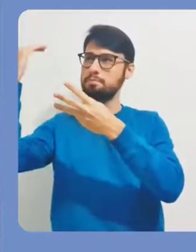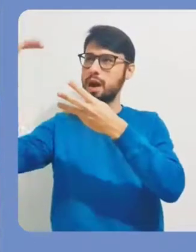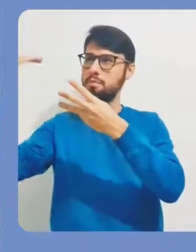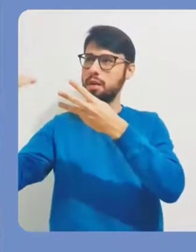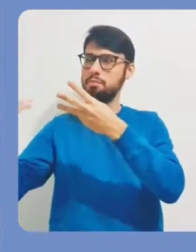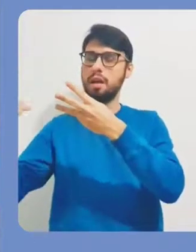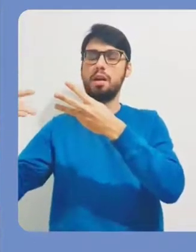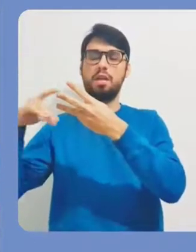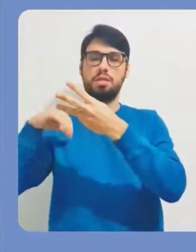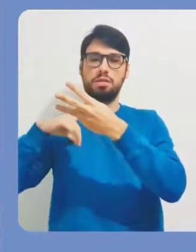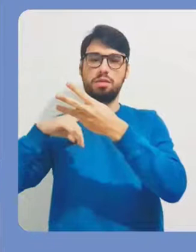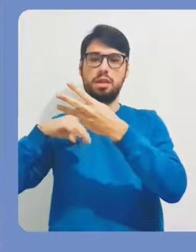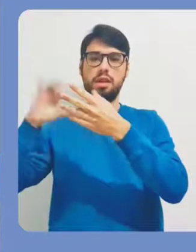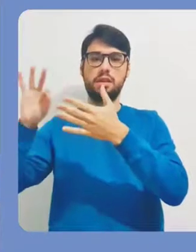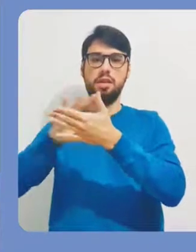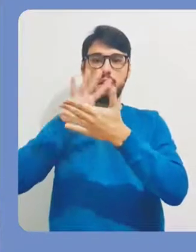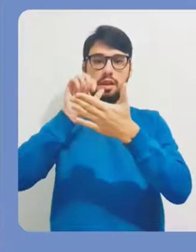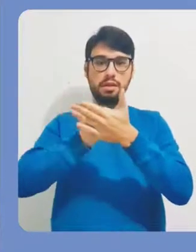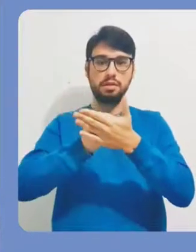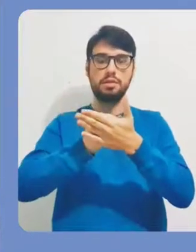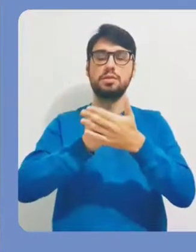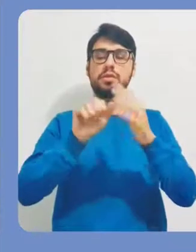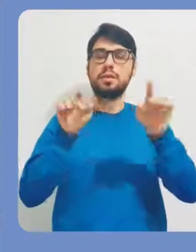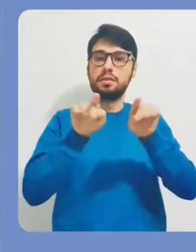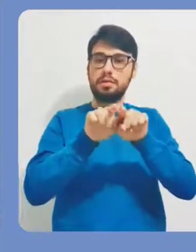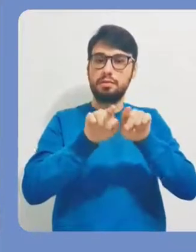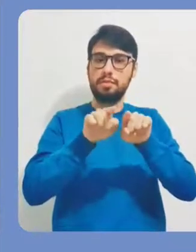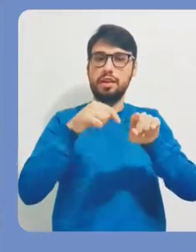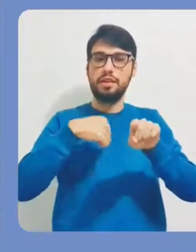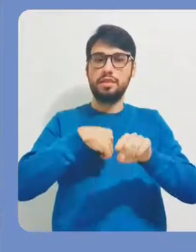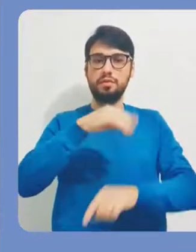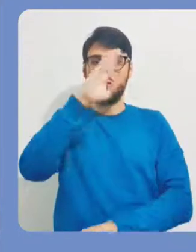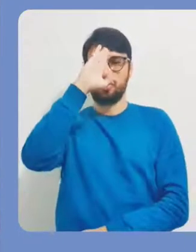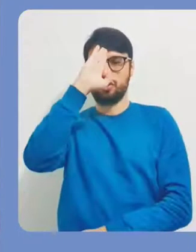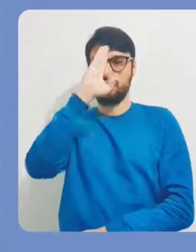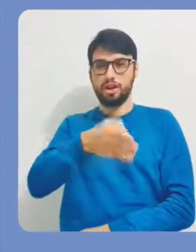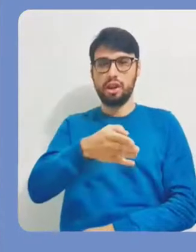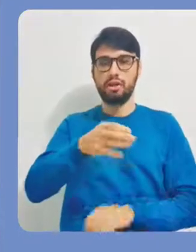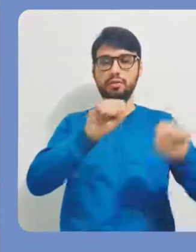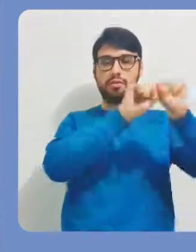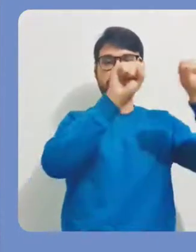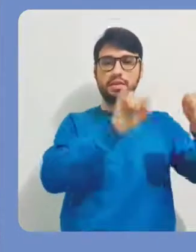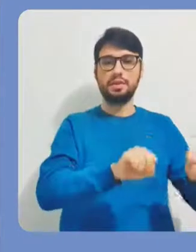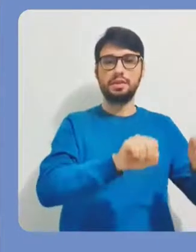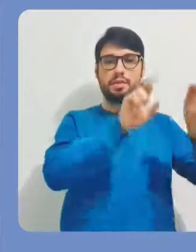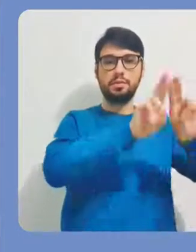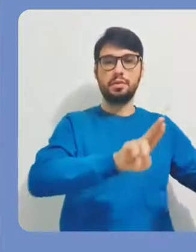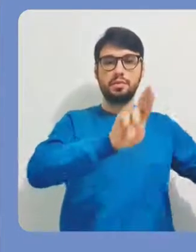inscrições, eu vou ser direcionado para o sistema de inscrições UFSC.